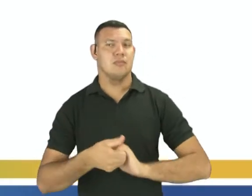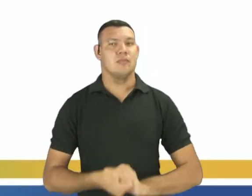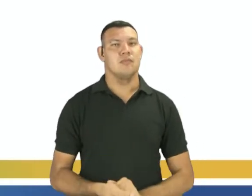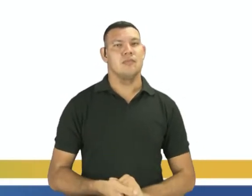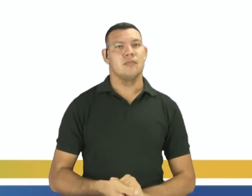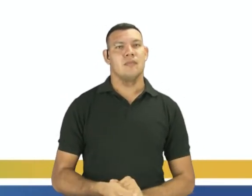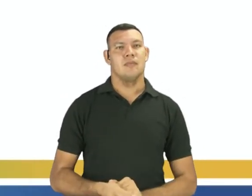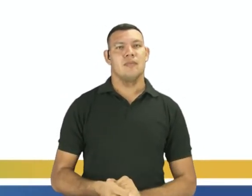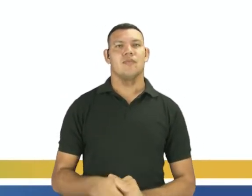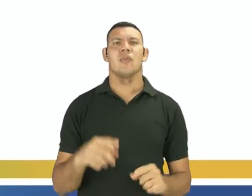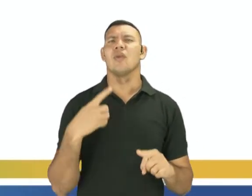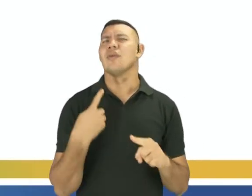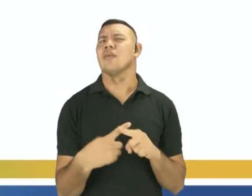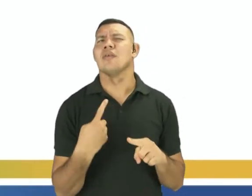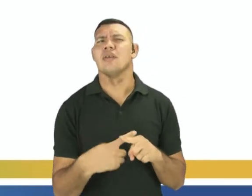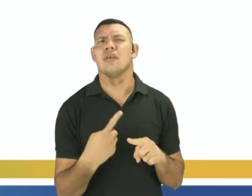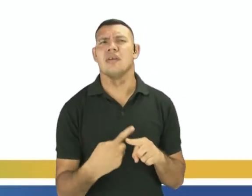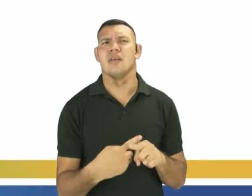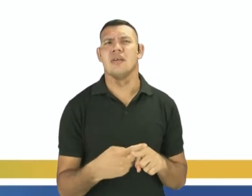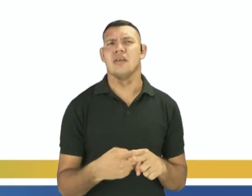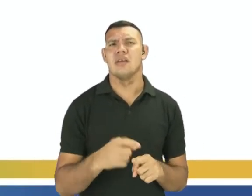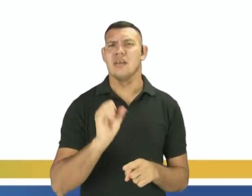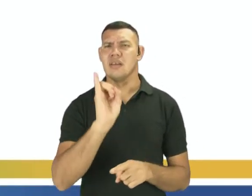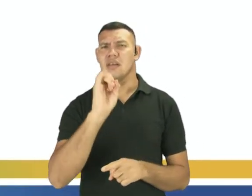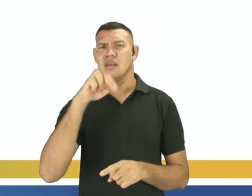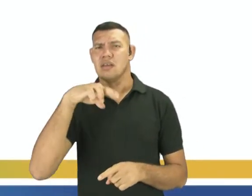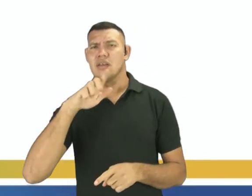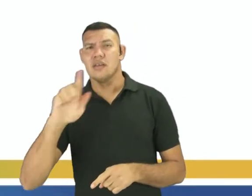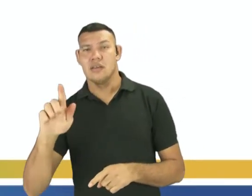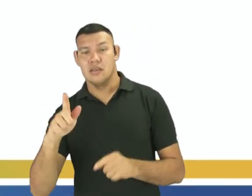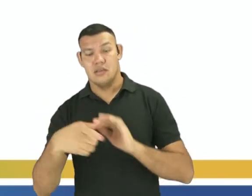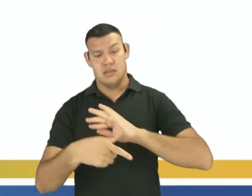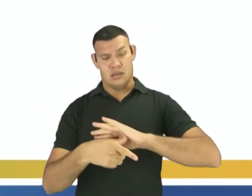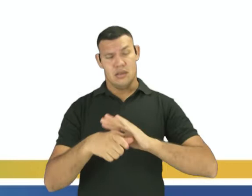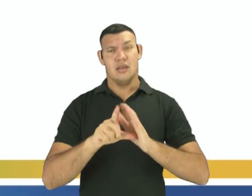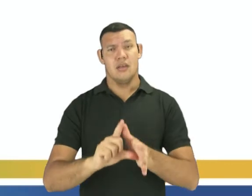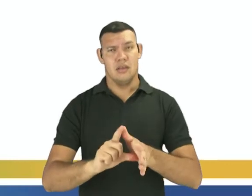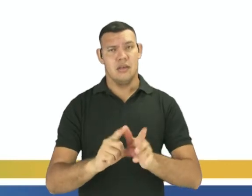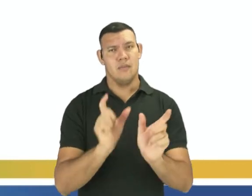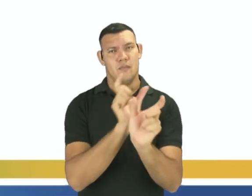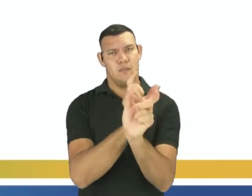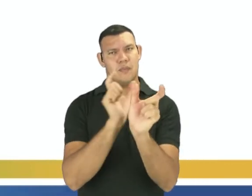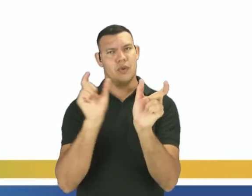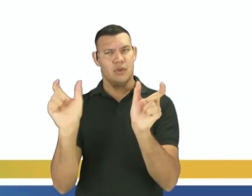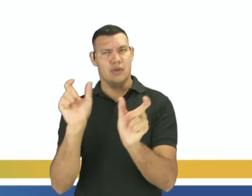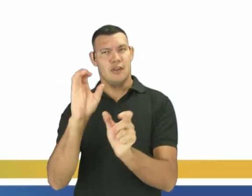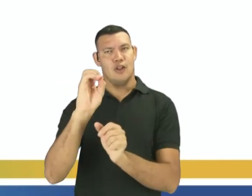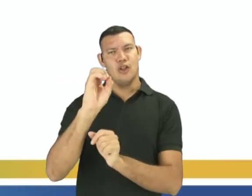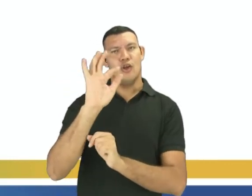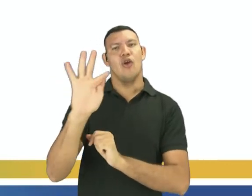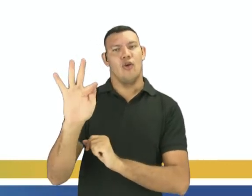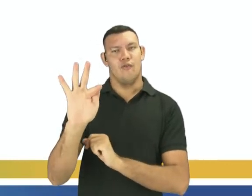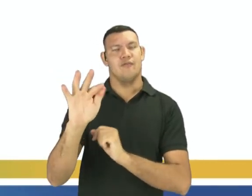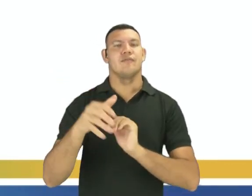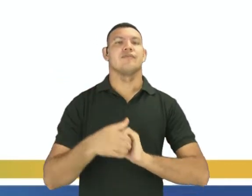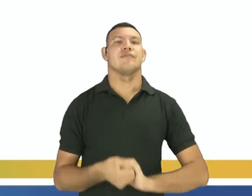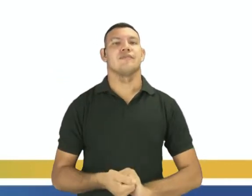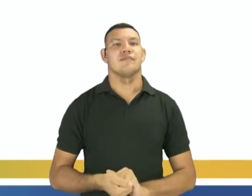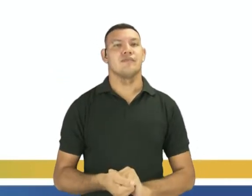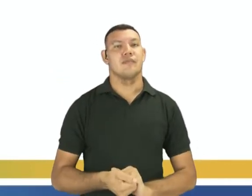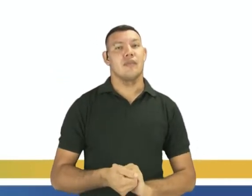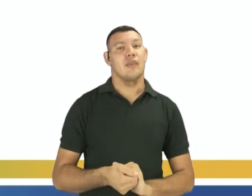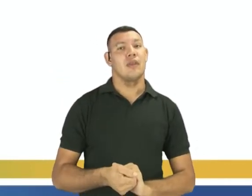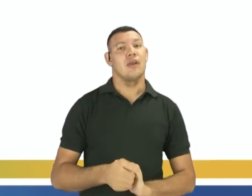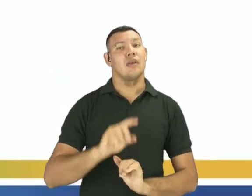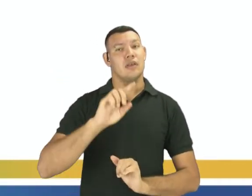aceitar. Por que ficou com ing? Porque antes eu tenho a preposição of. Então, sempre depois